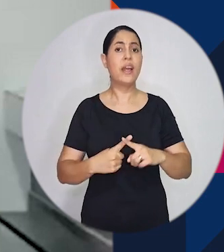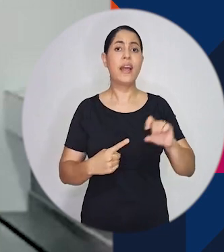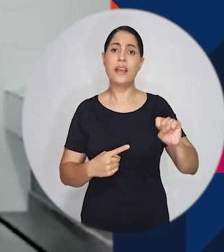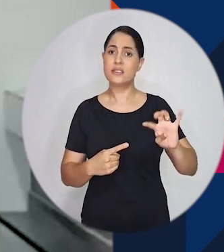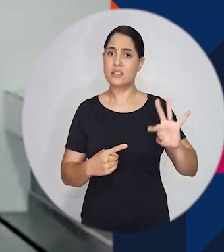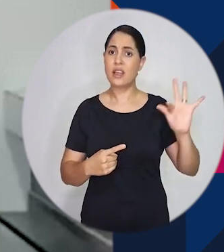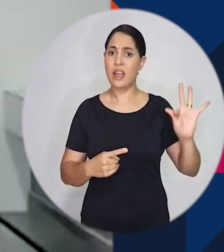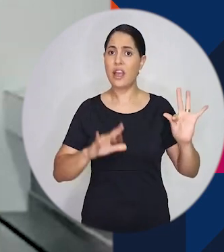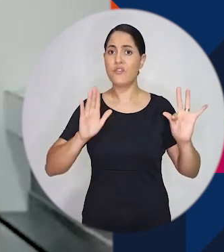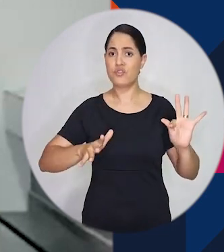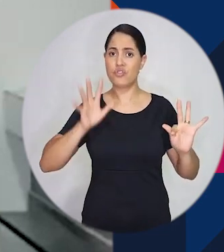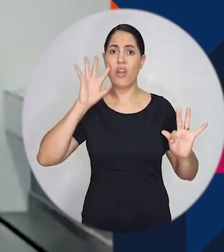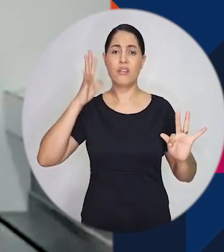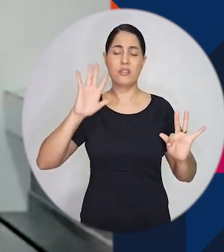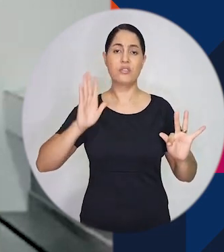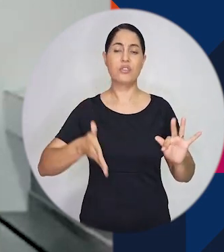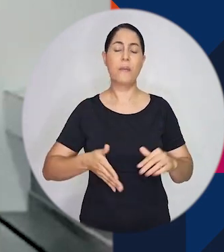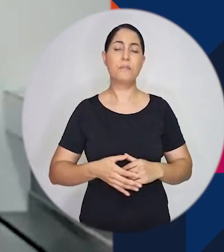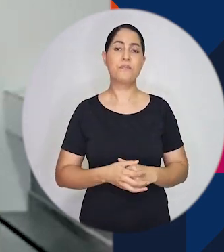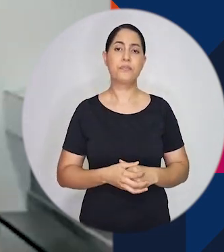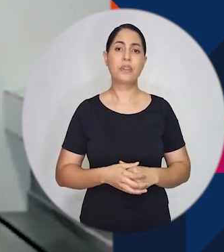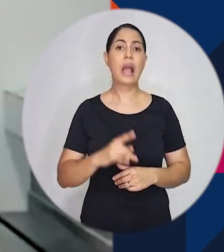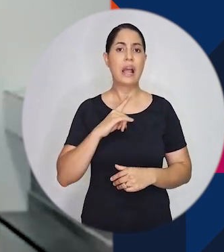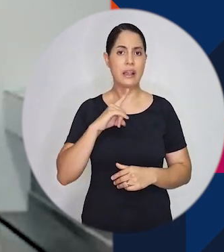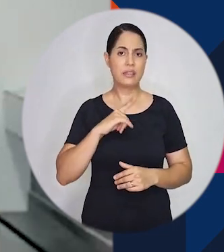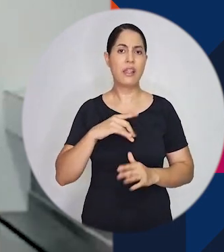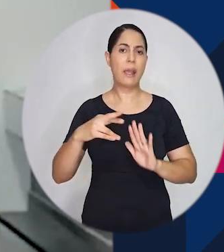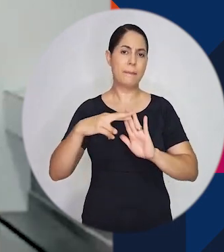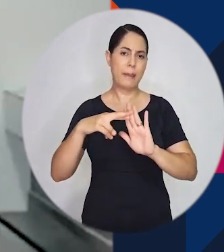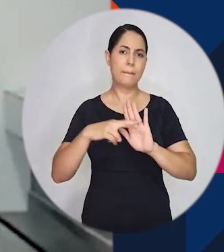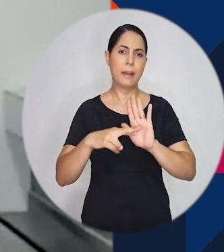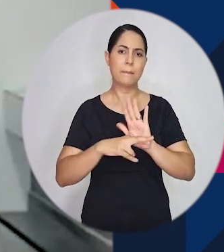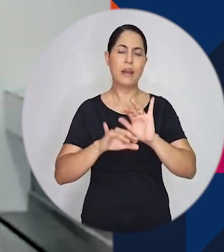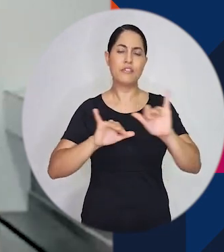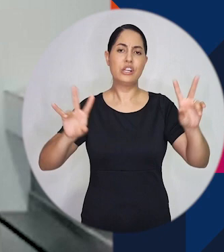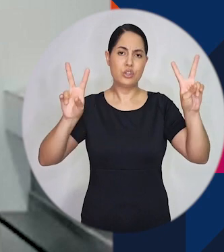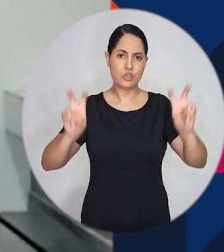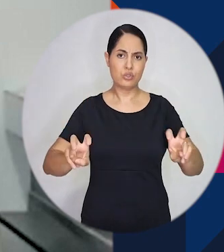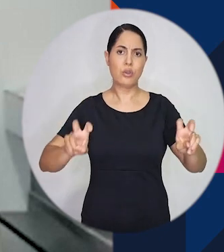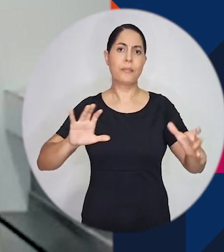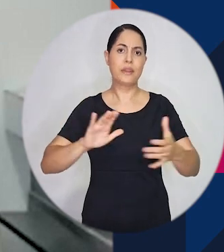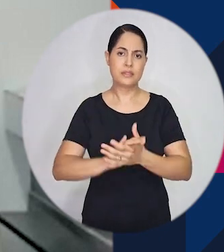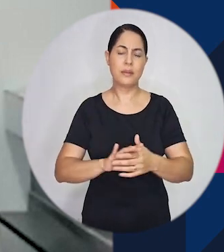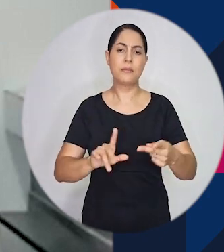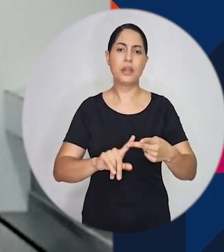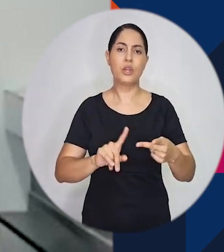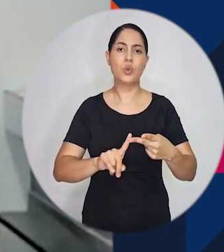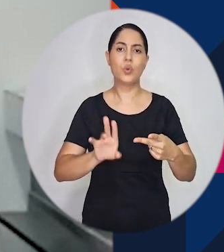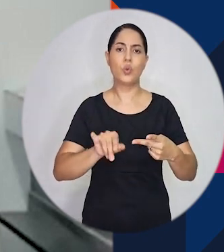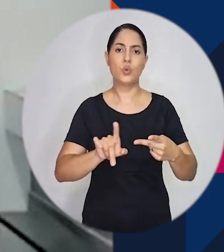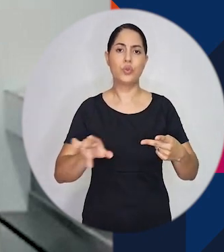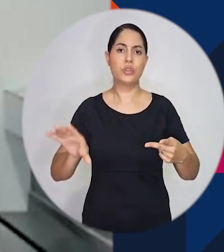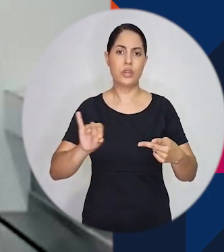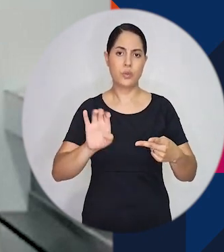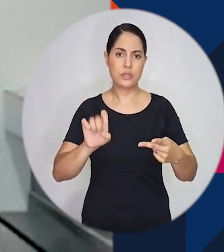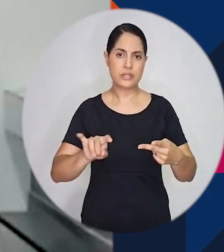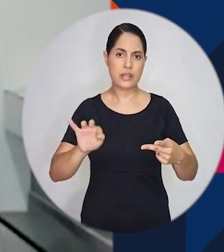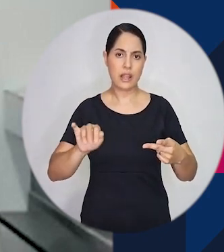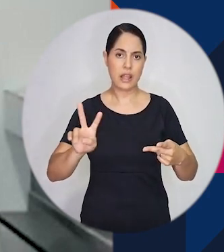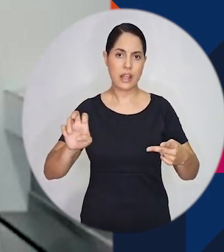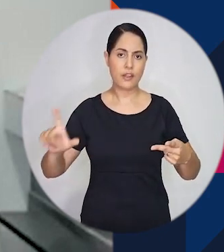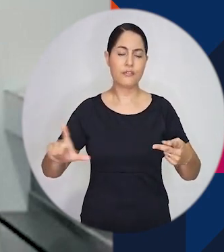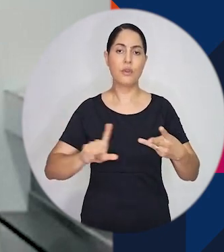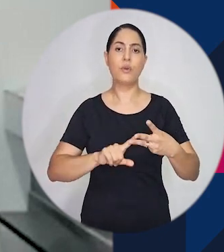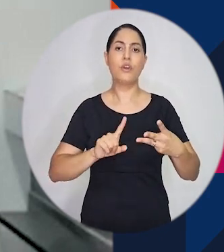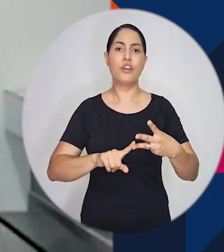foi decidido pelo STF, nós temos ali atos normativos em relação ao casamento, em relação à união estável, nós temos